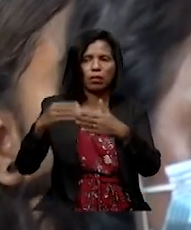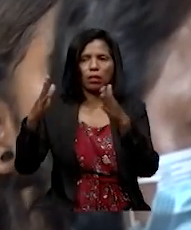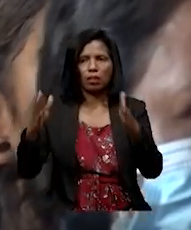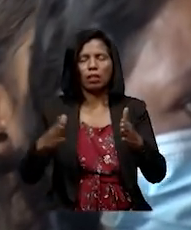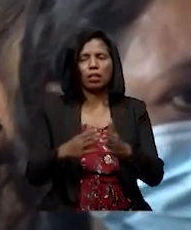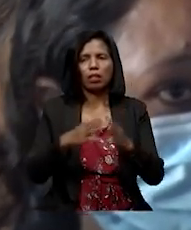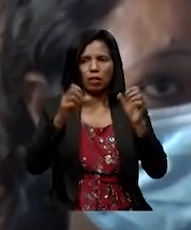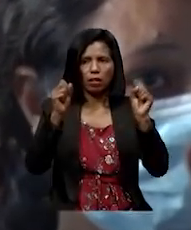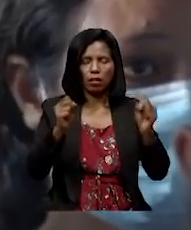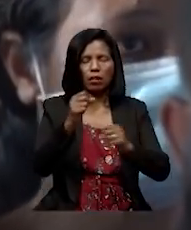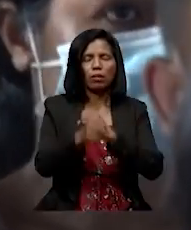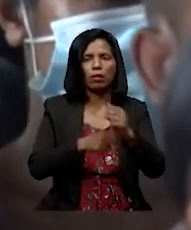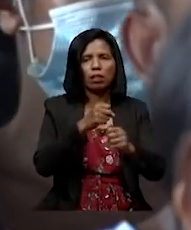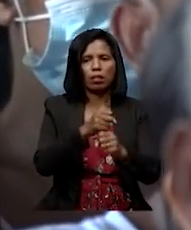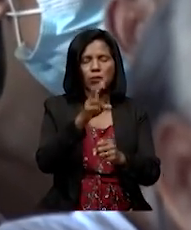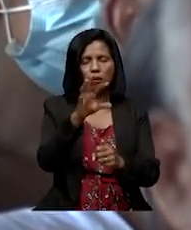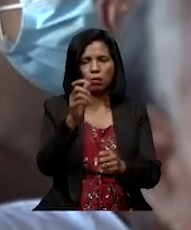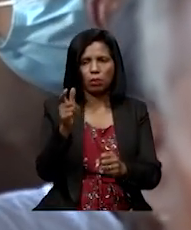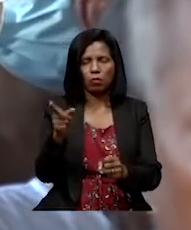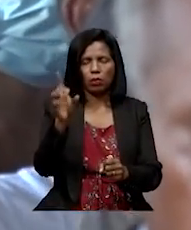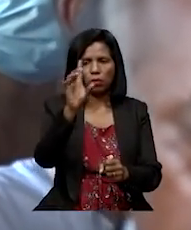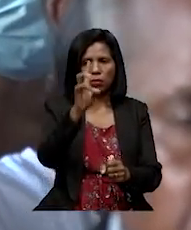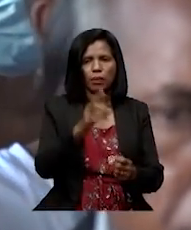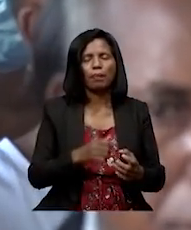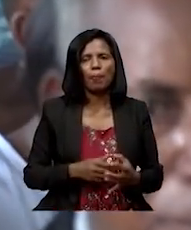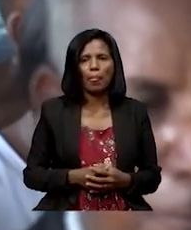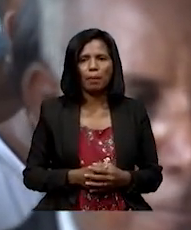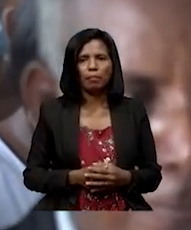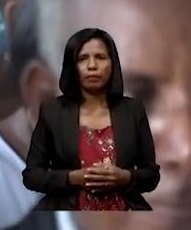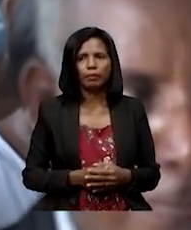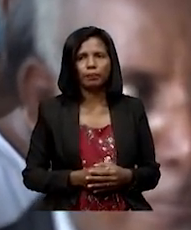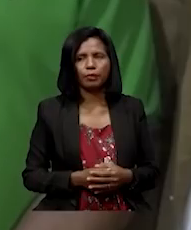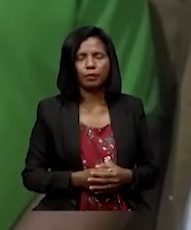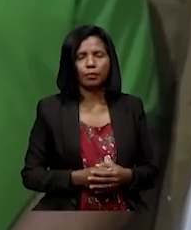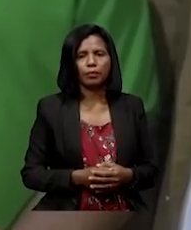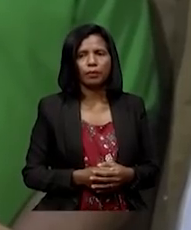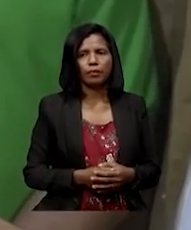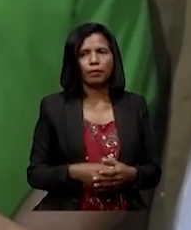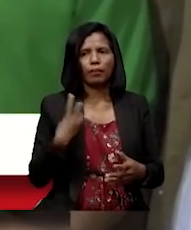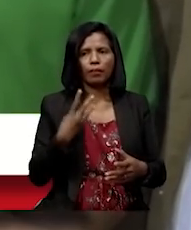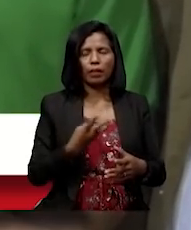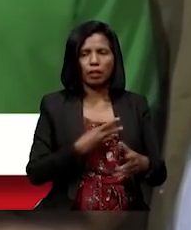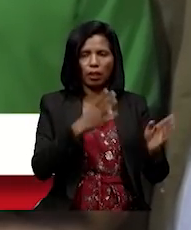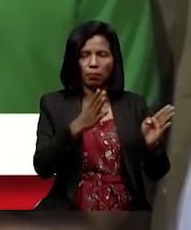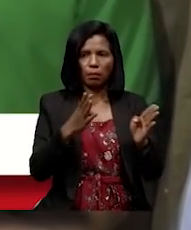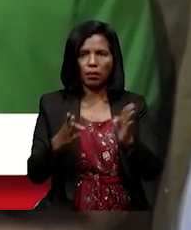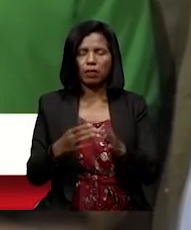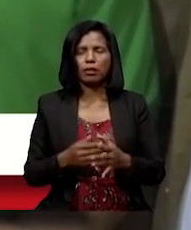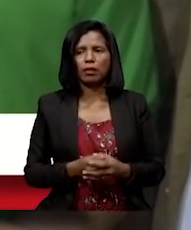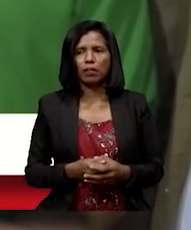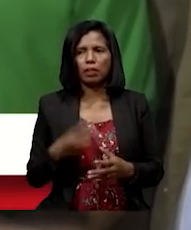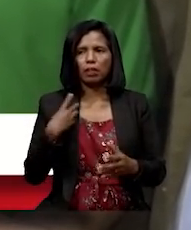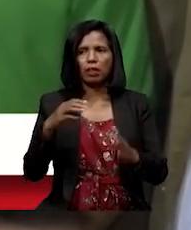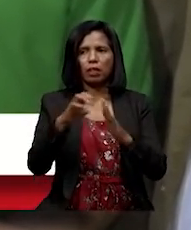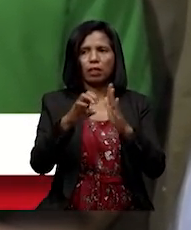tina ne to tina rihun rua rone singeto ia ne ita proporção ita nia tina